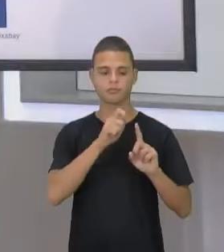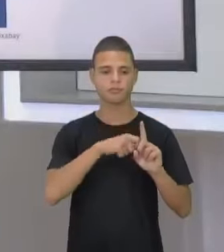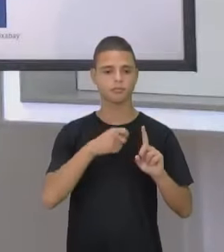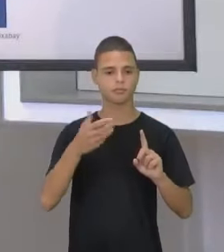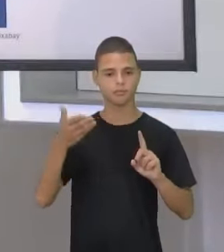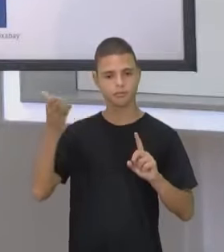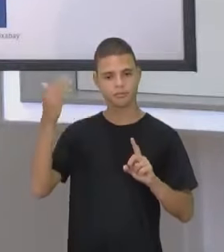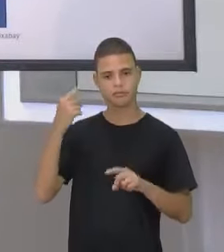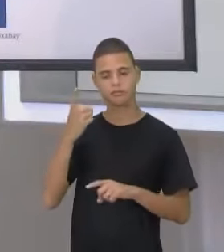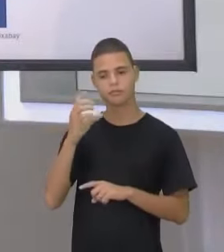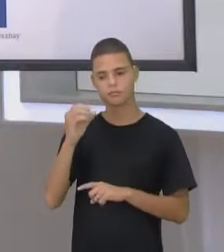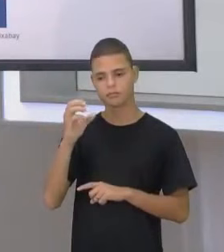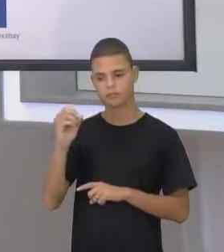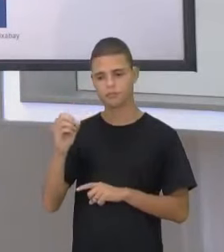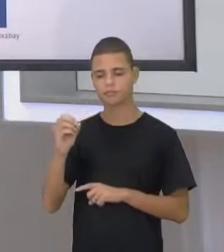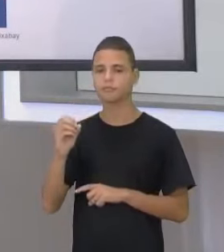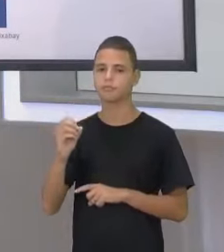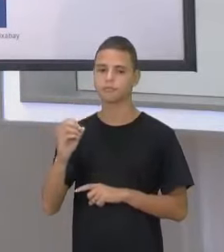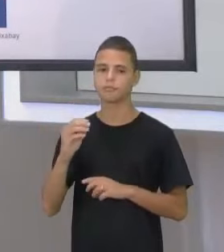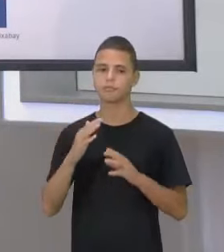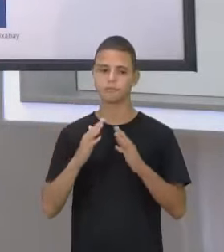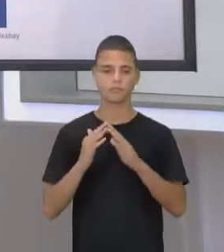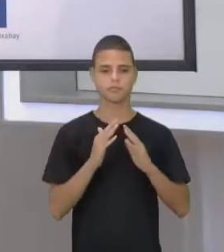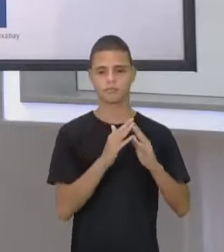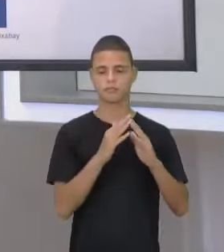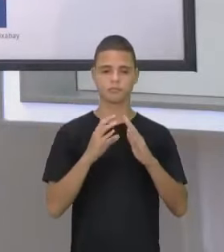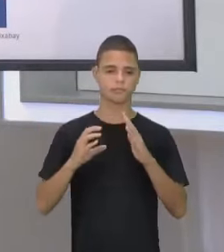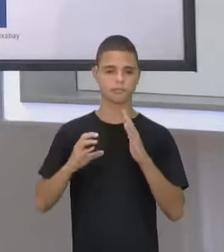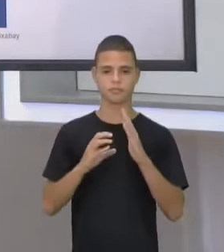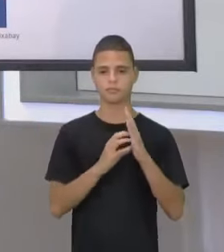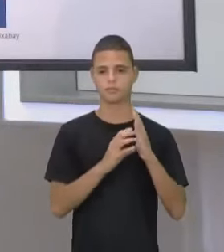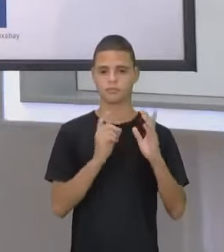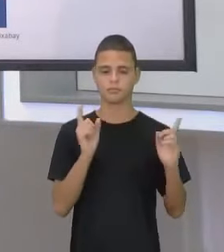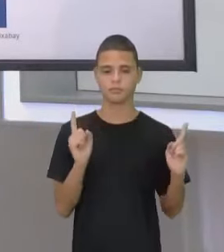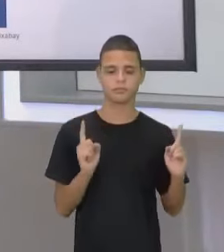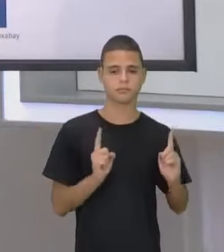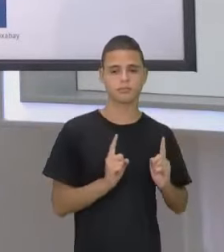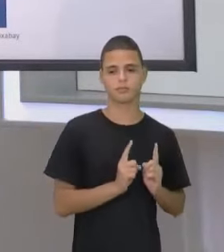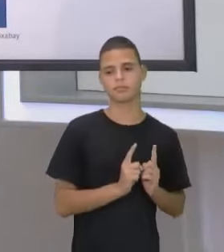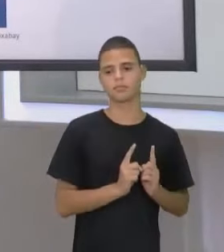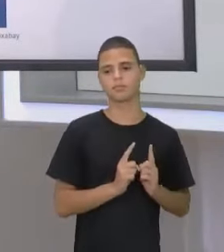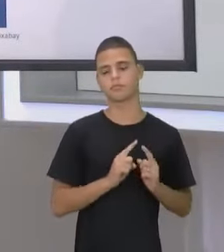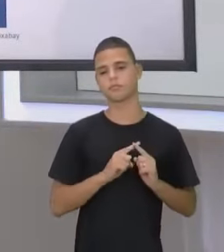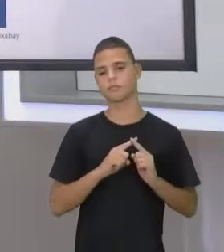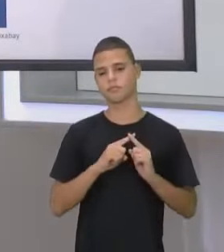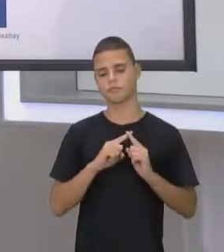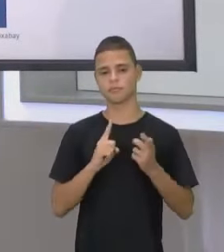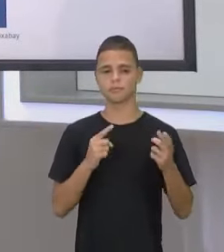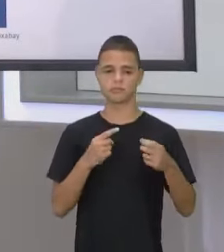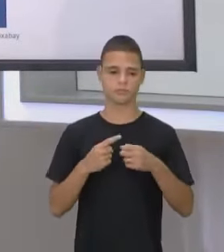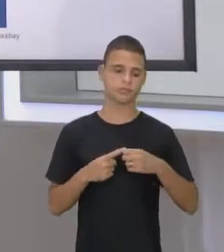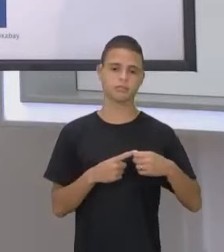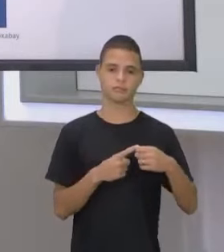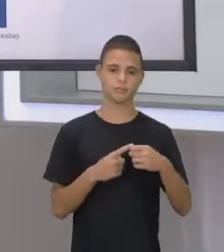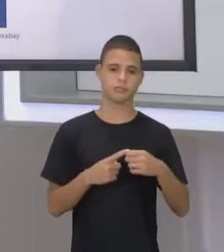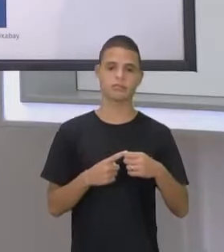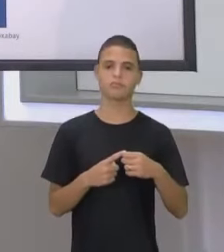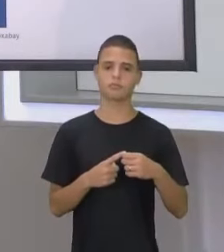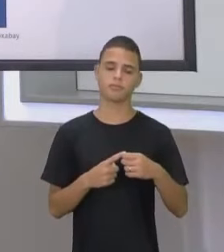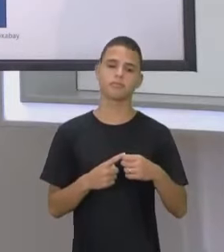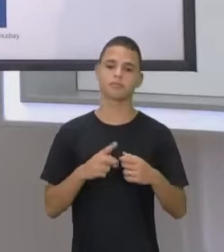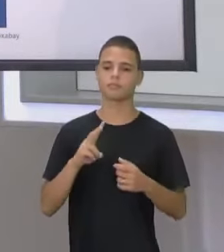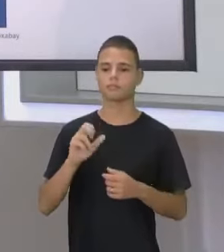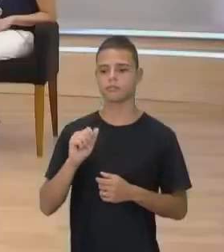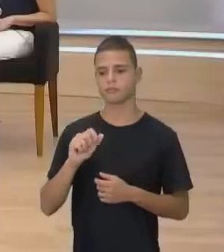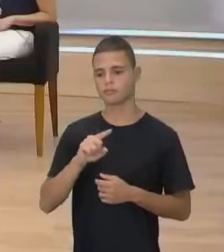passado, 100 casas foram atingidas com muito menor gravidade, mas a cidade está na várzea